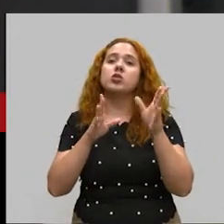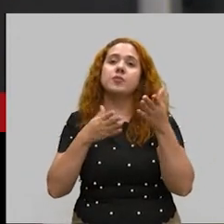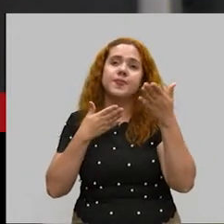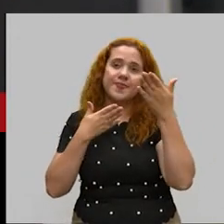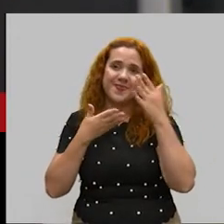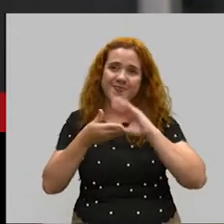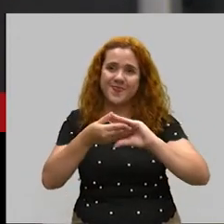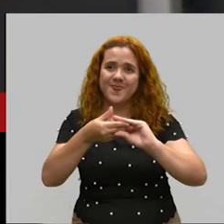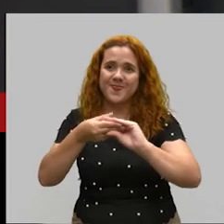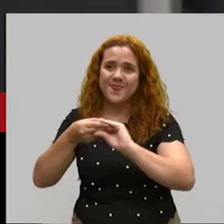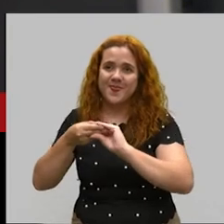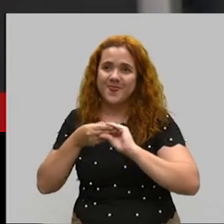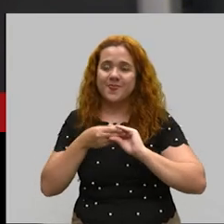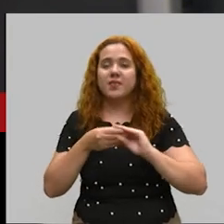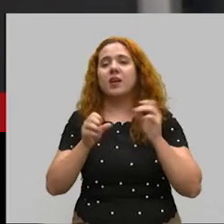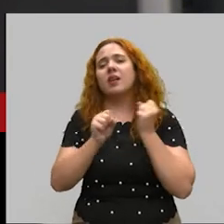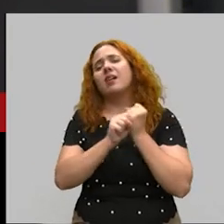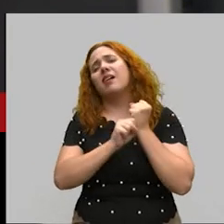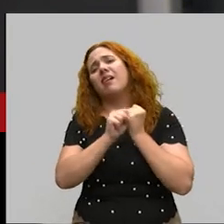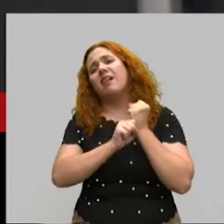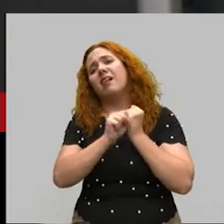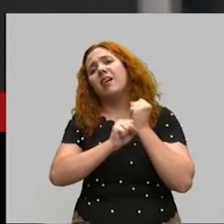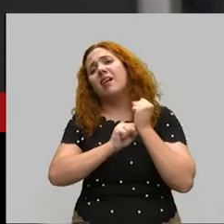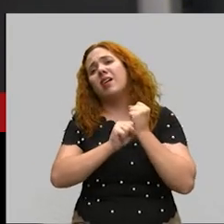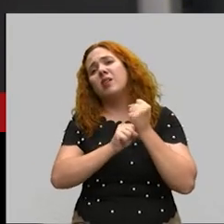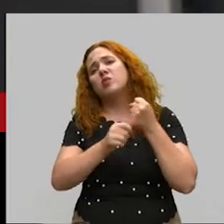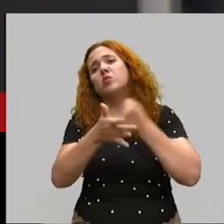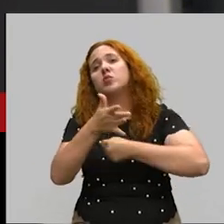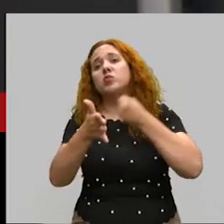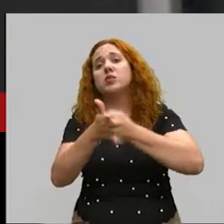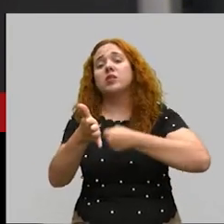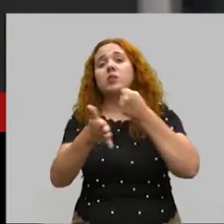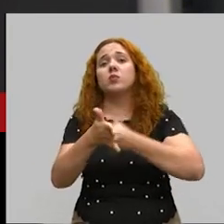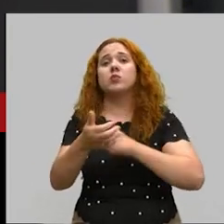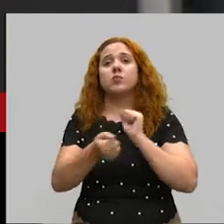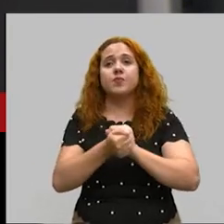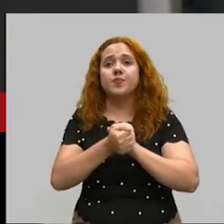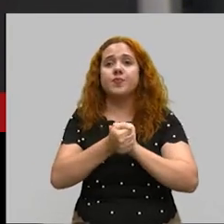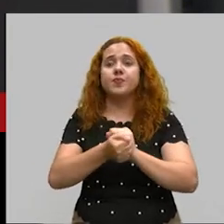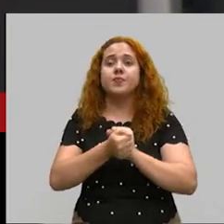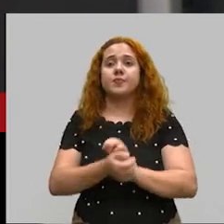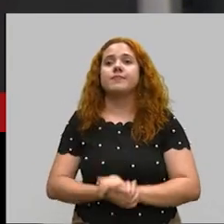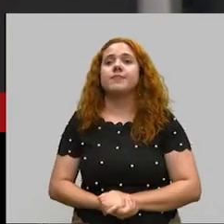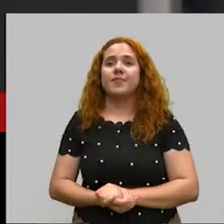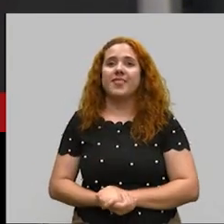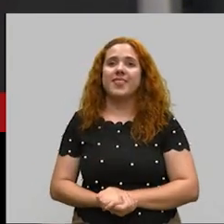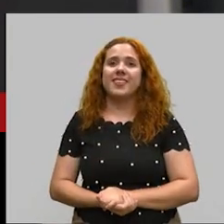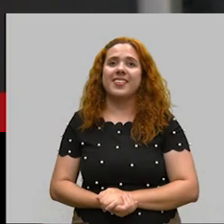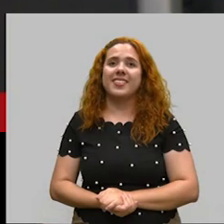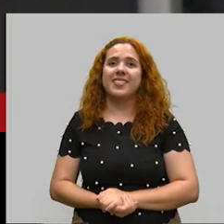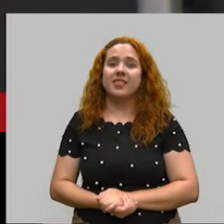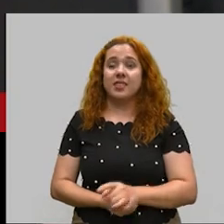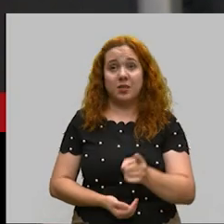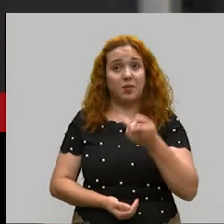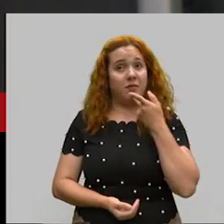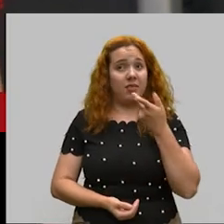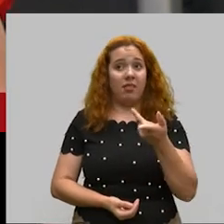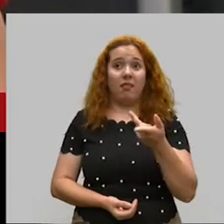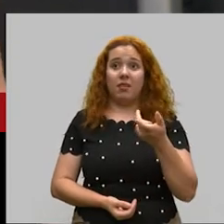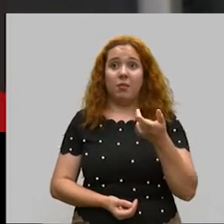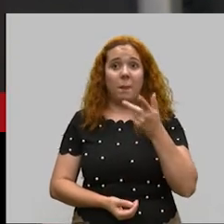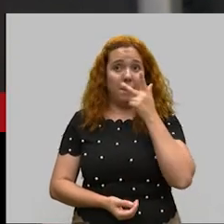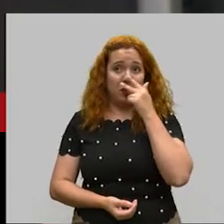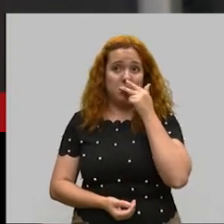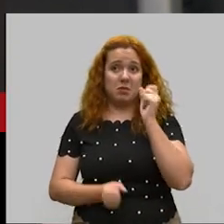luta de anos e anos e anos né a gente não pode falar muito não porque senão vai falar que a gente tá velha né Roseli